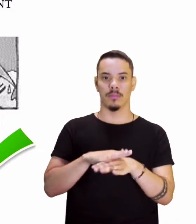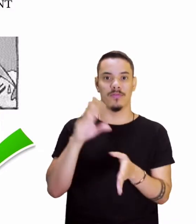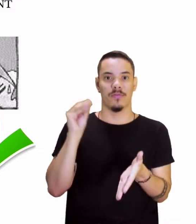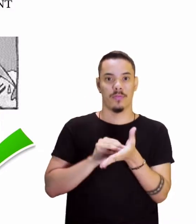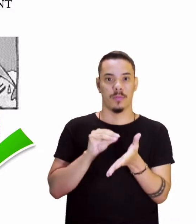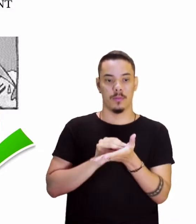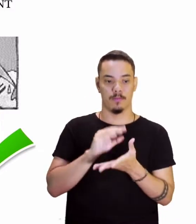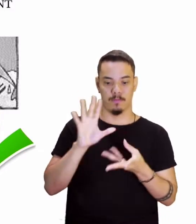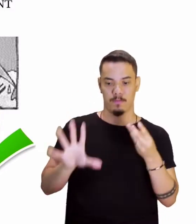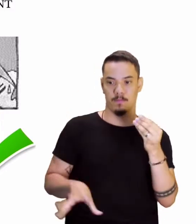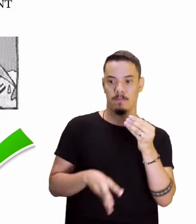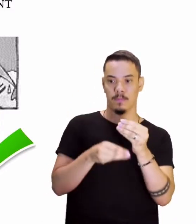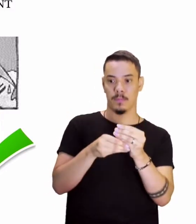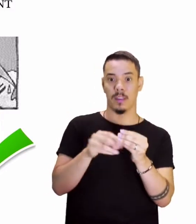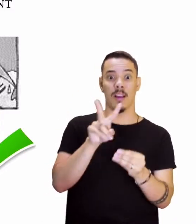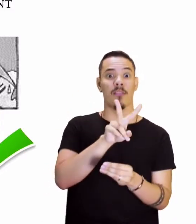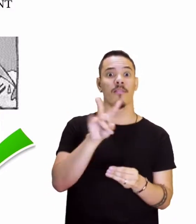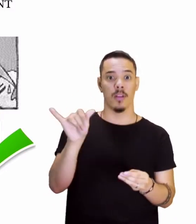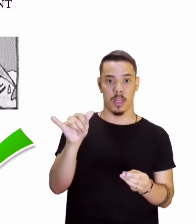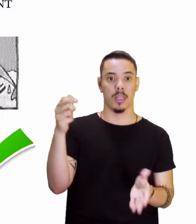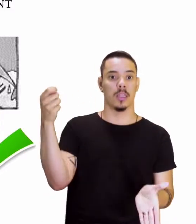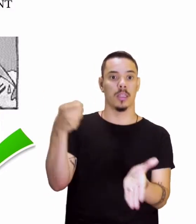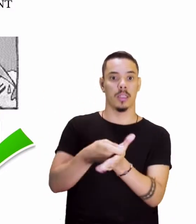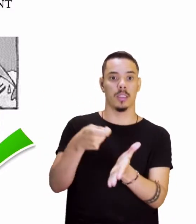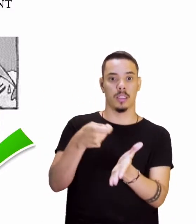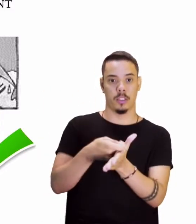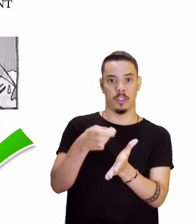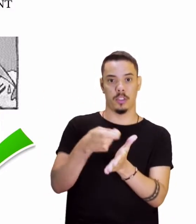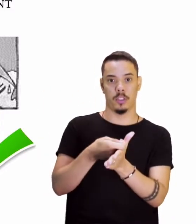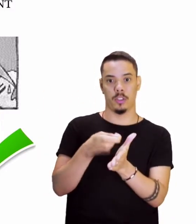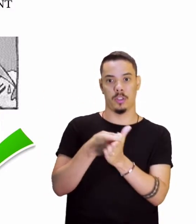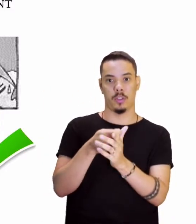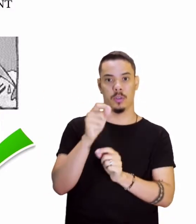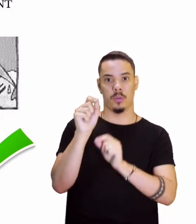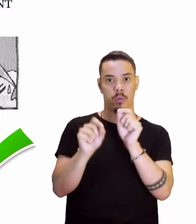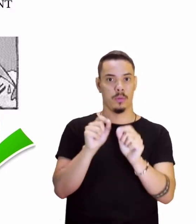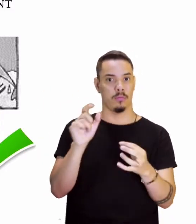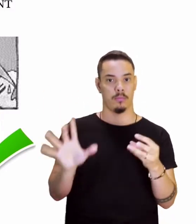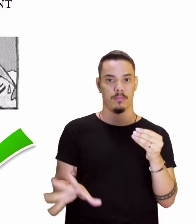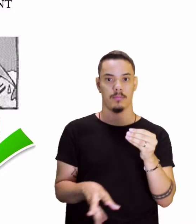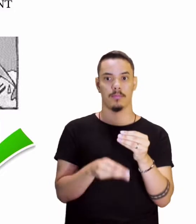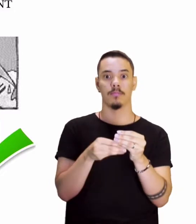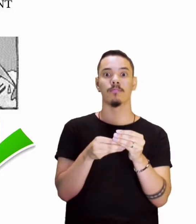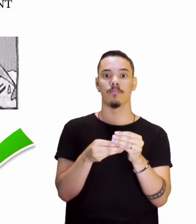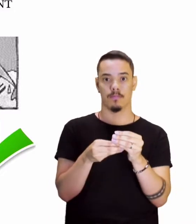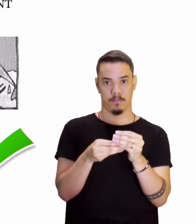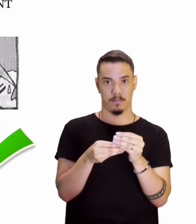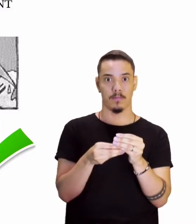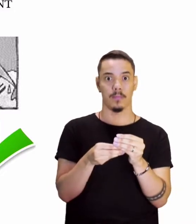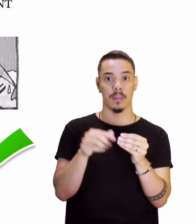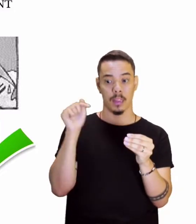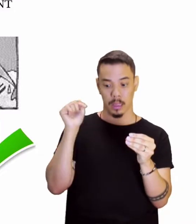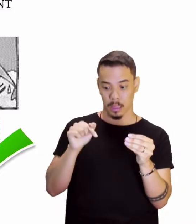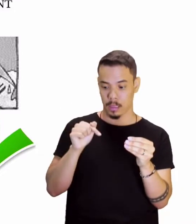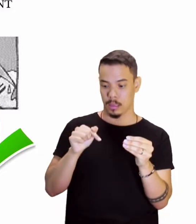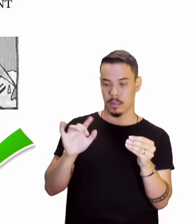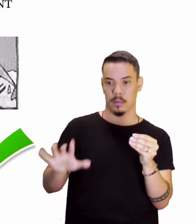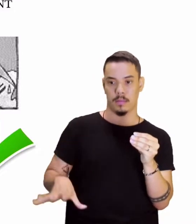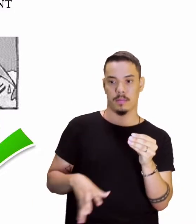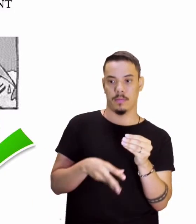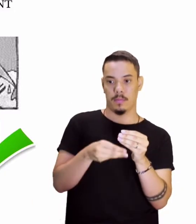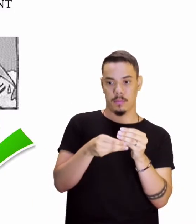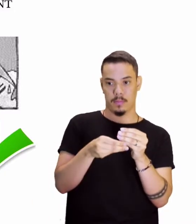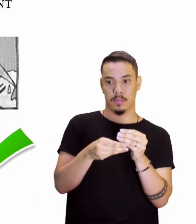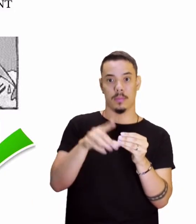incompleta. Ela vai exigir, ou seja, um complemento. Esse complemento, né,